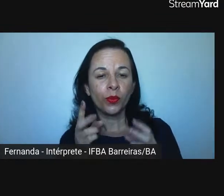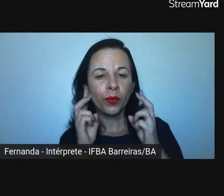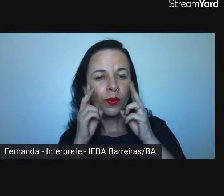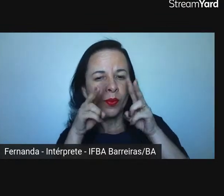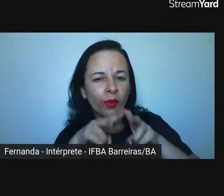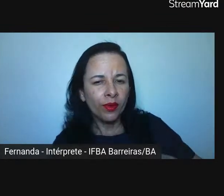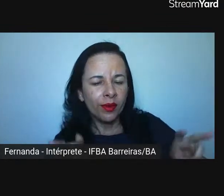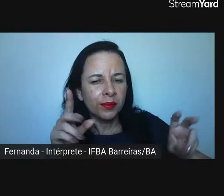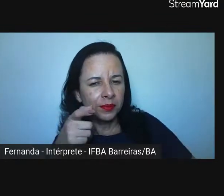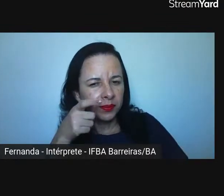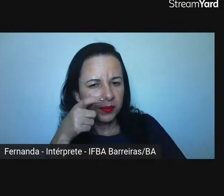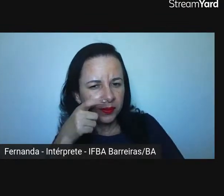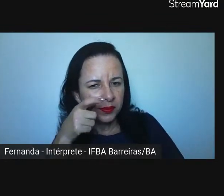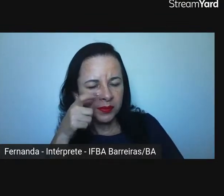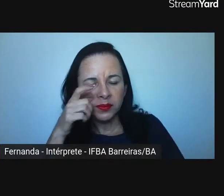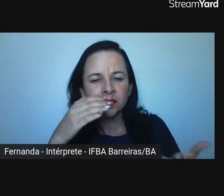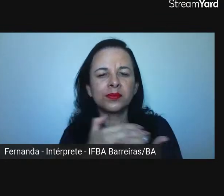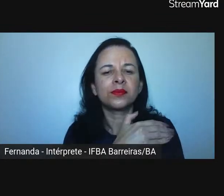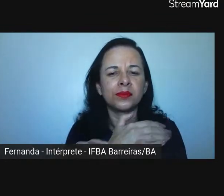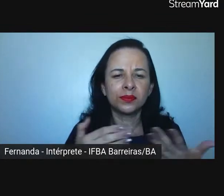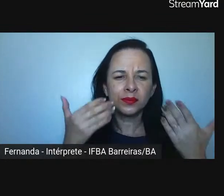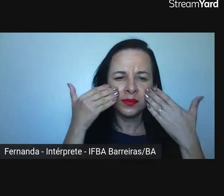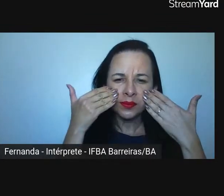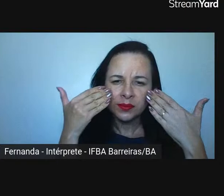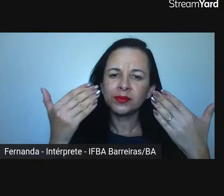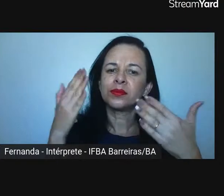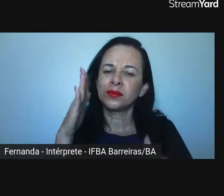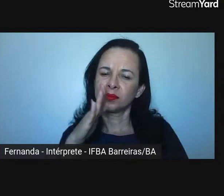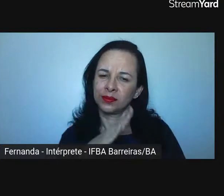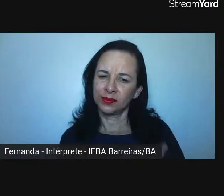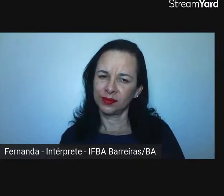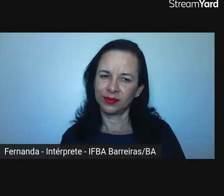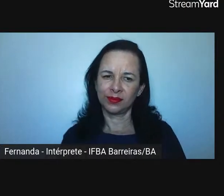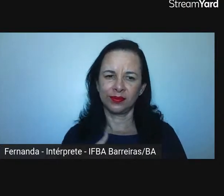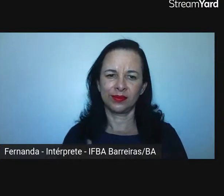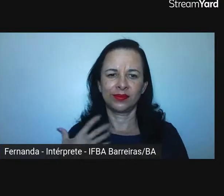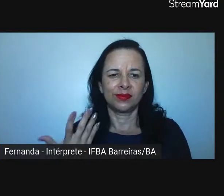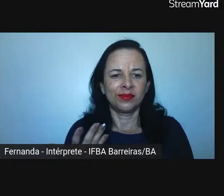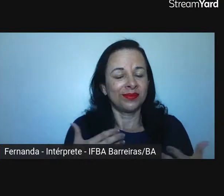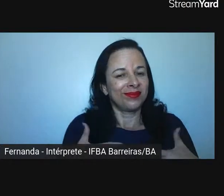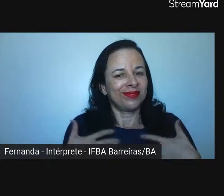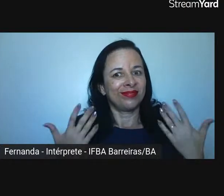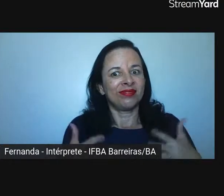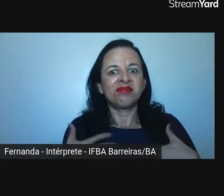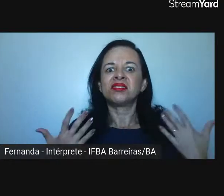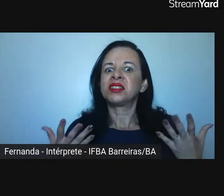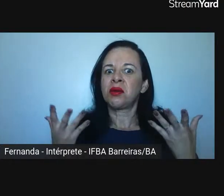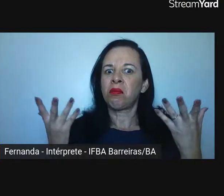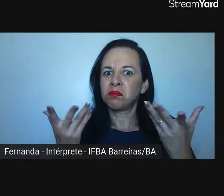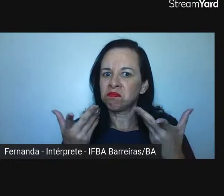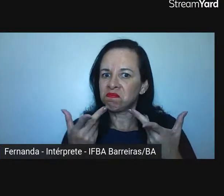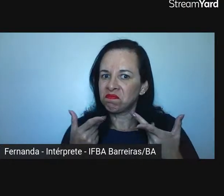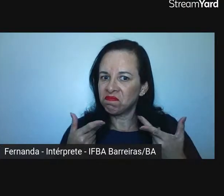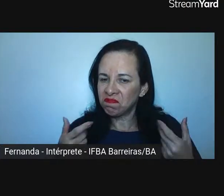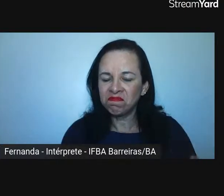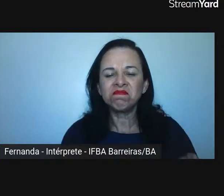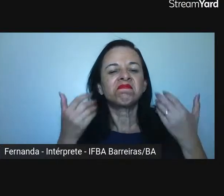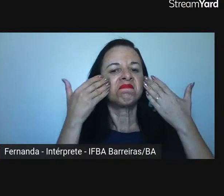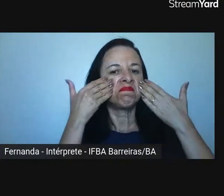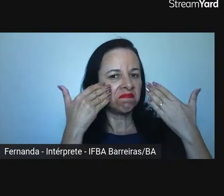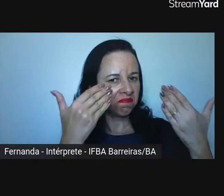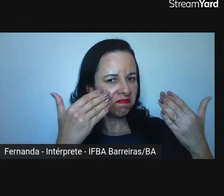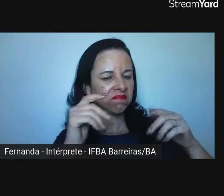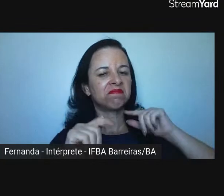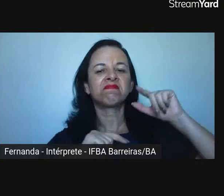algumas apresentações período da tarde e eu fiquei muito contente com a qualidade dos trabalhos apresentados e